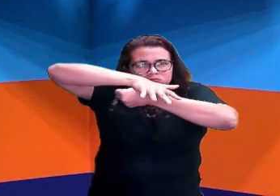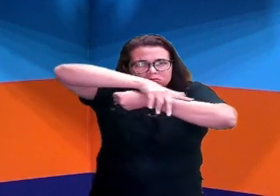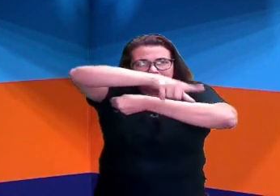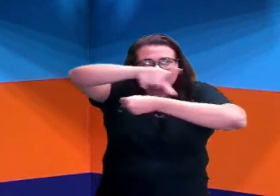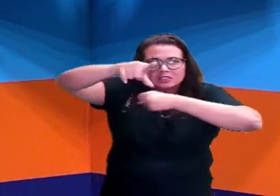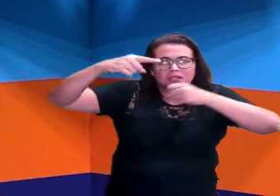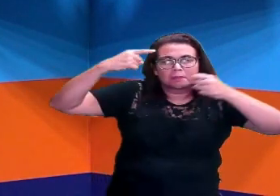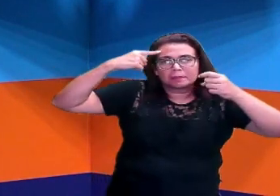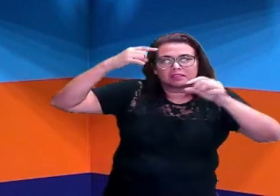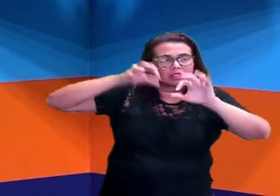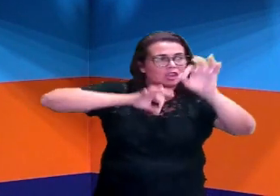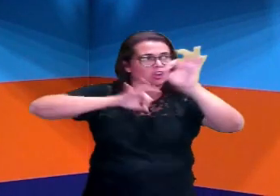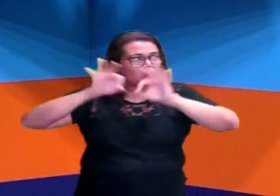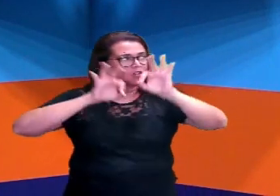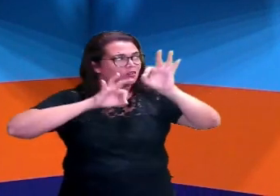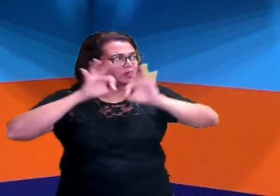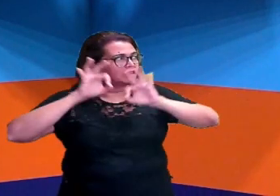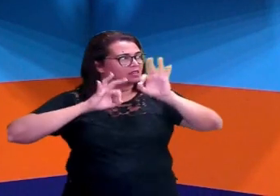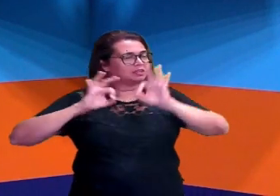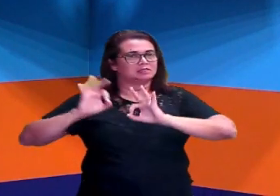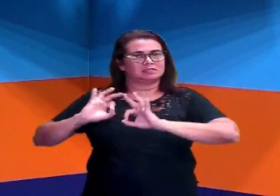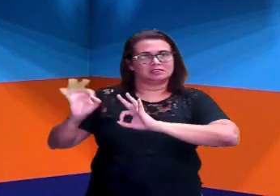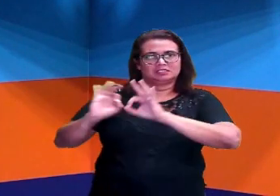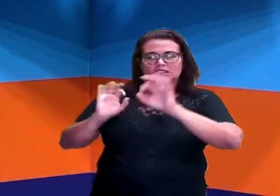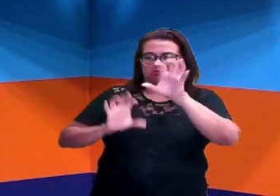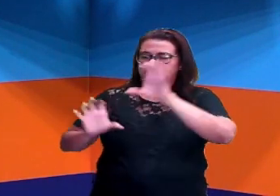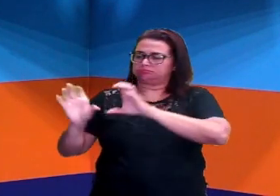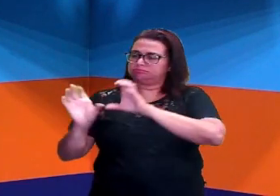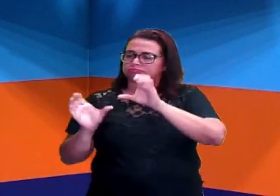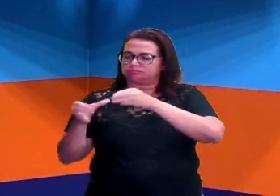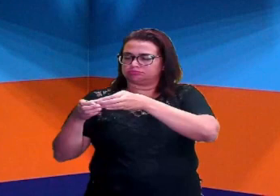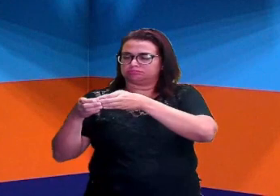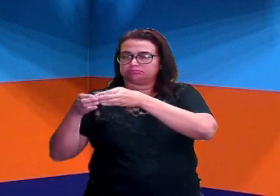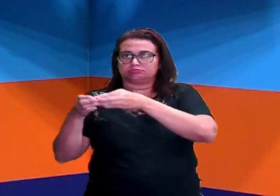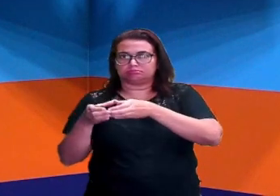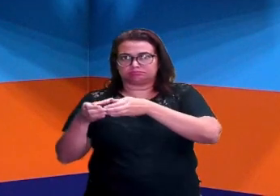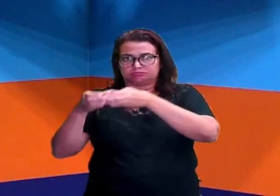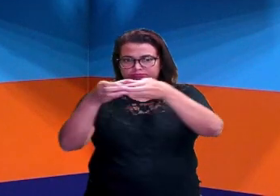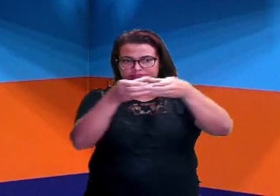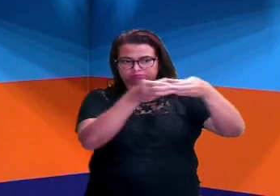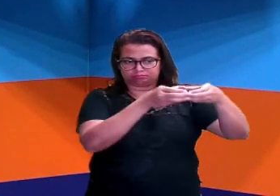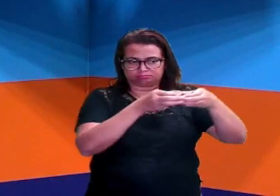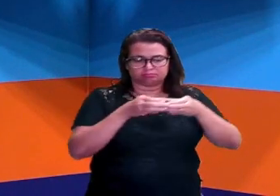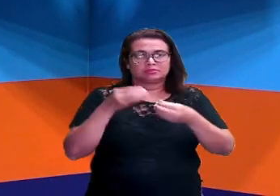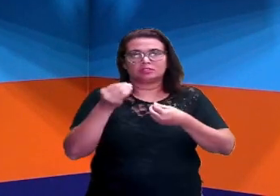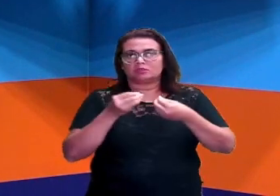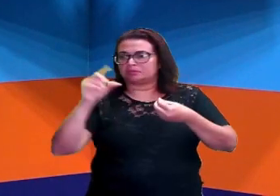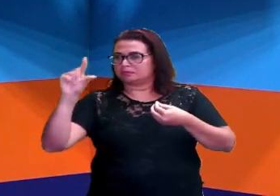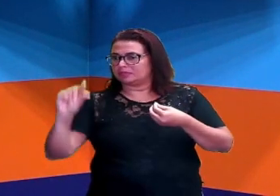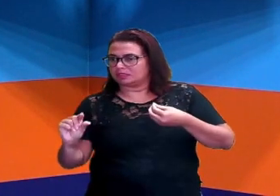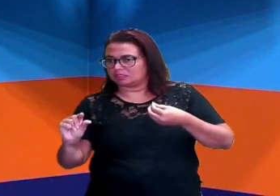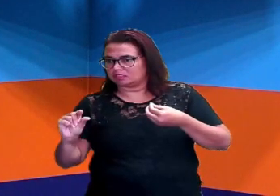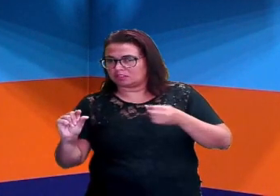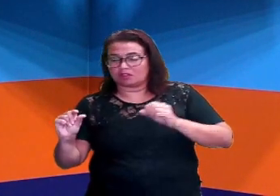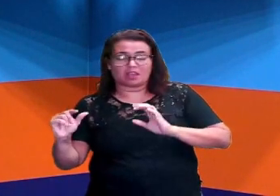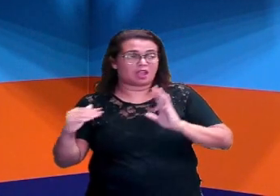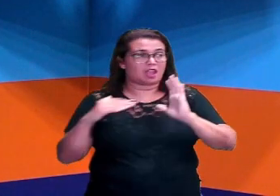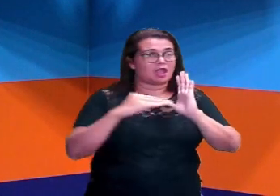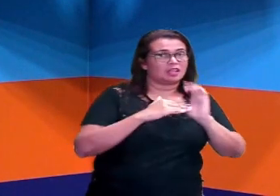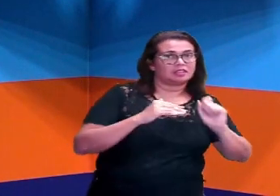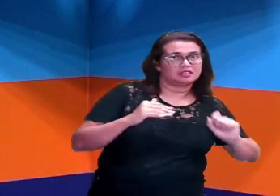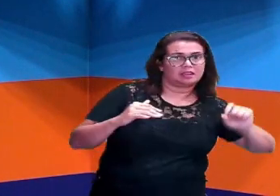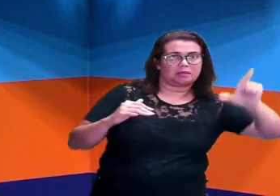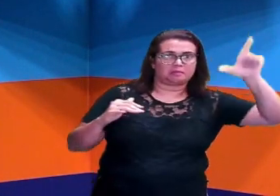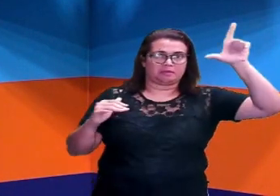gente ordene os potes naquele que está mais cheio, a partir do que está menos cheio até o que